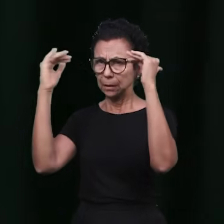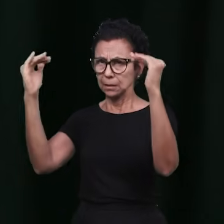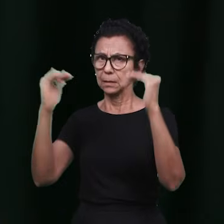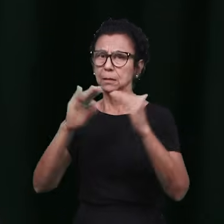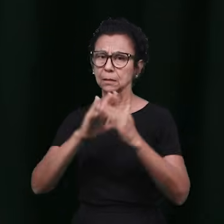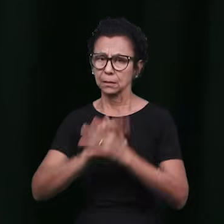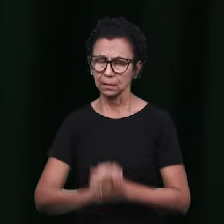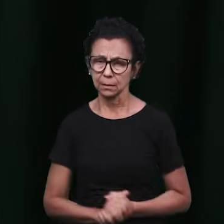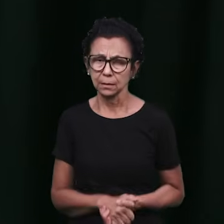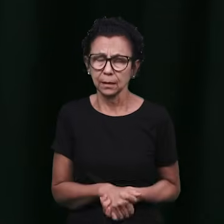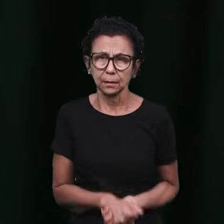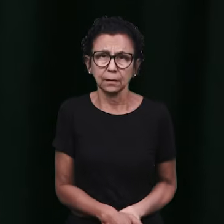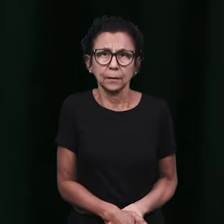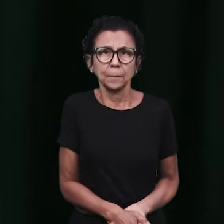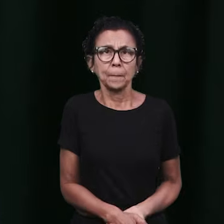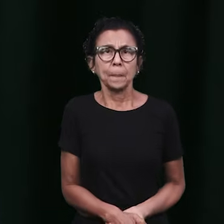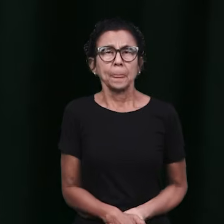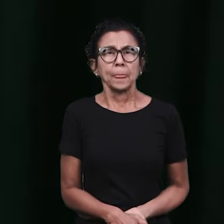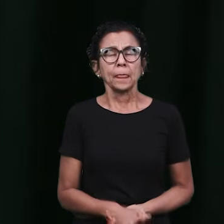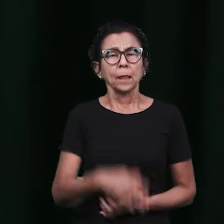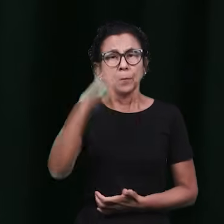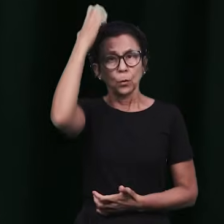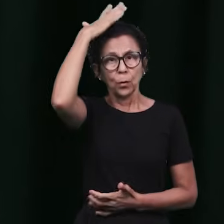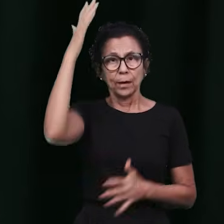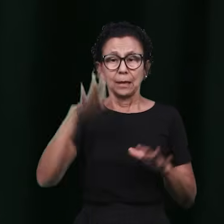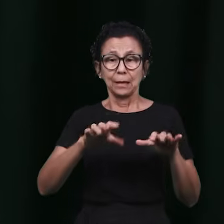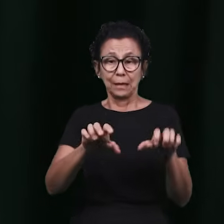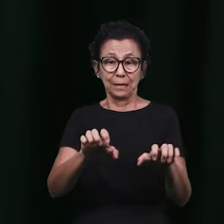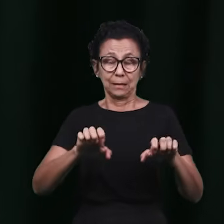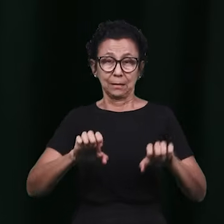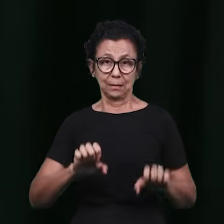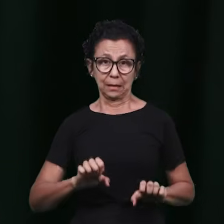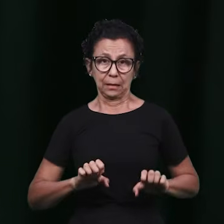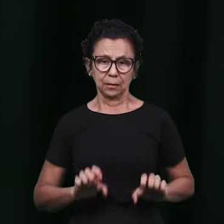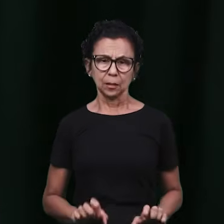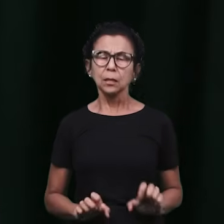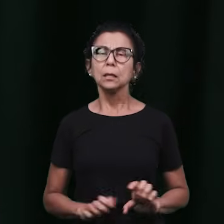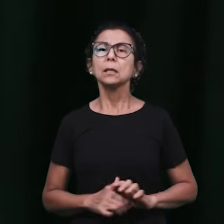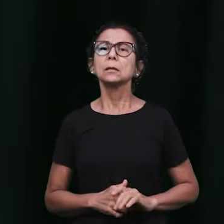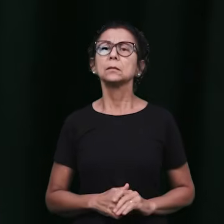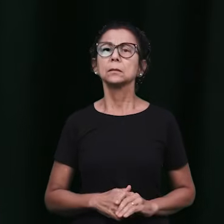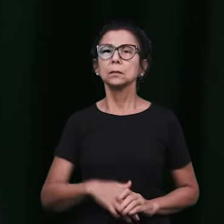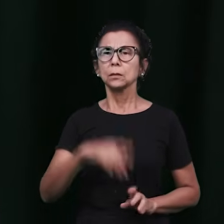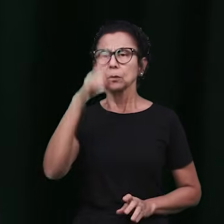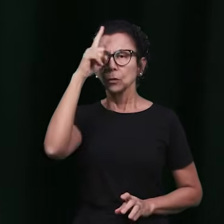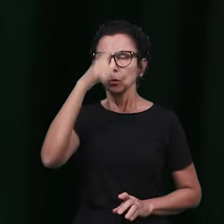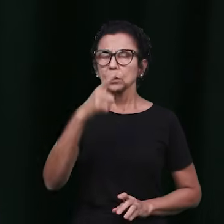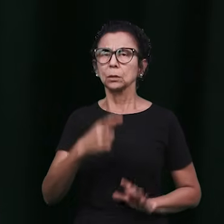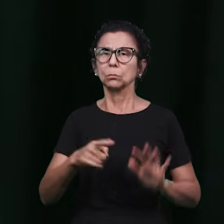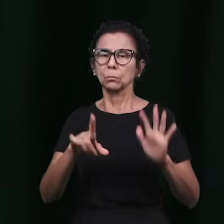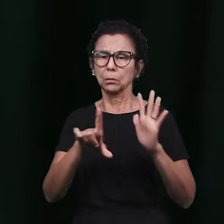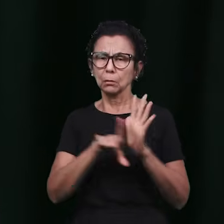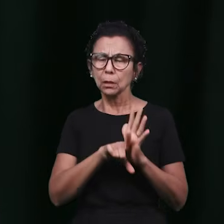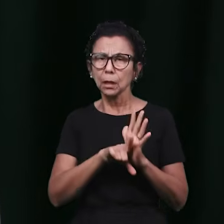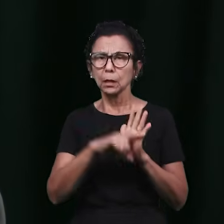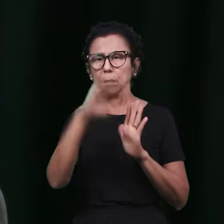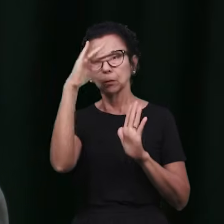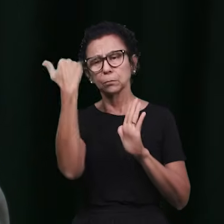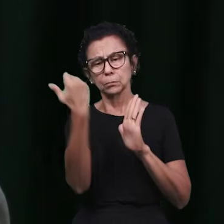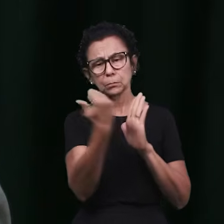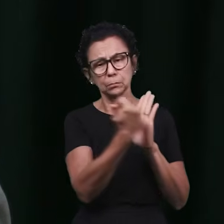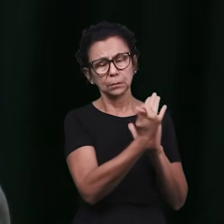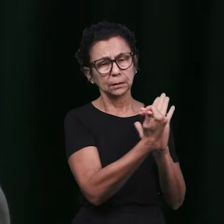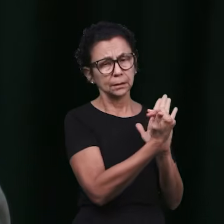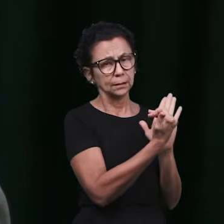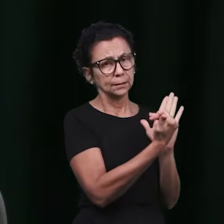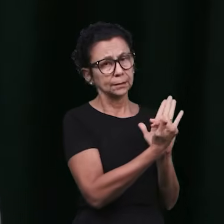empenhou todo o seu reinado em estabelecer a ordem, estabelecer as leis e o estatuto do Senhor, mas também